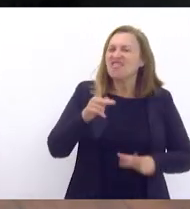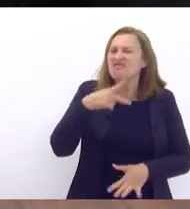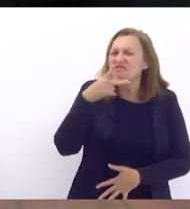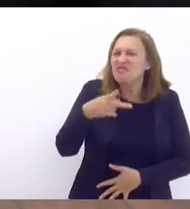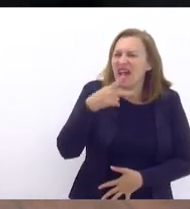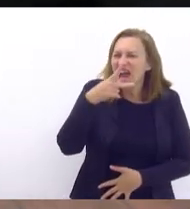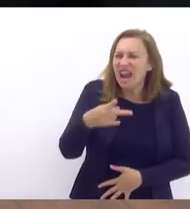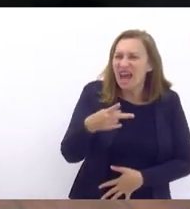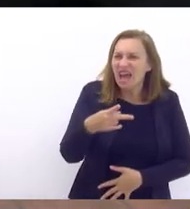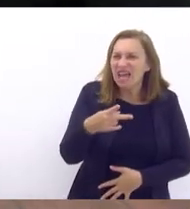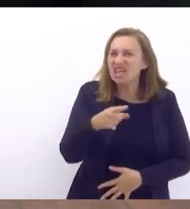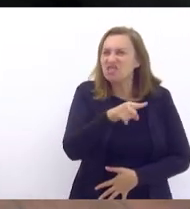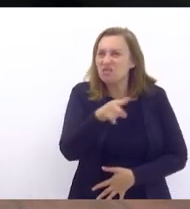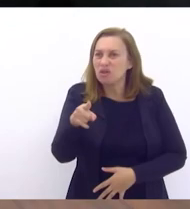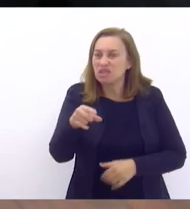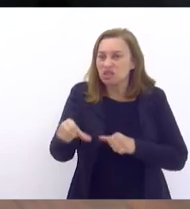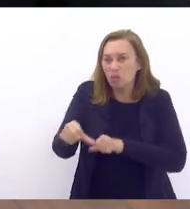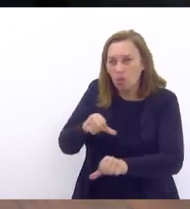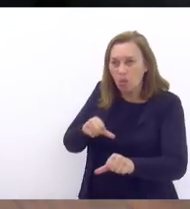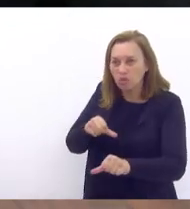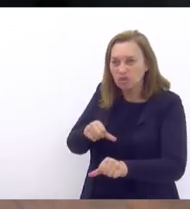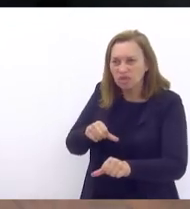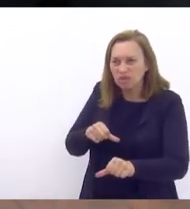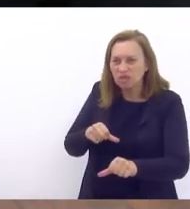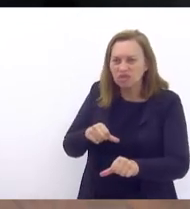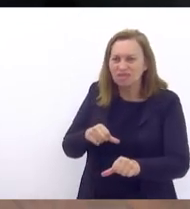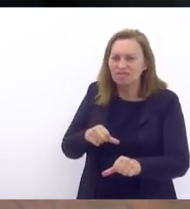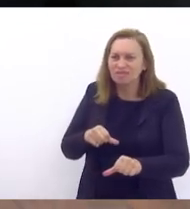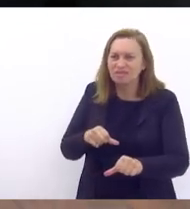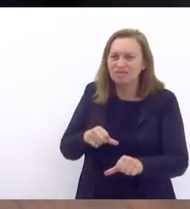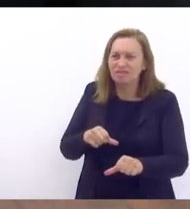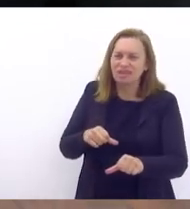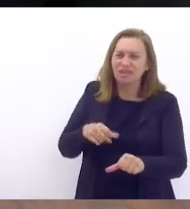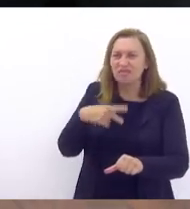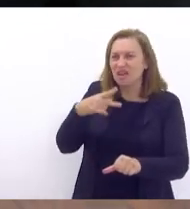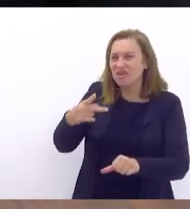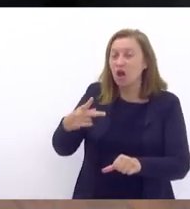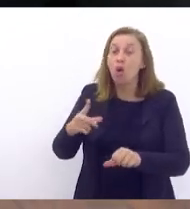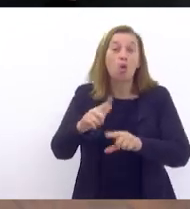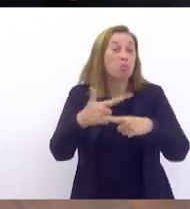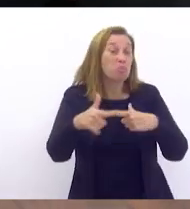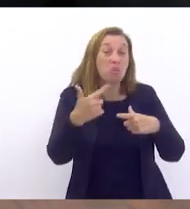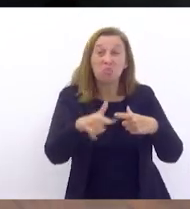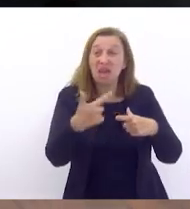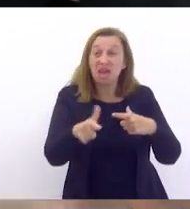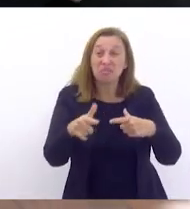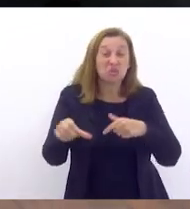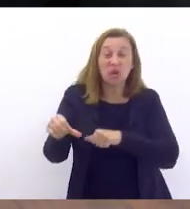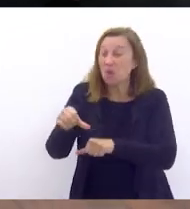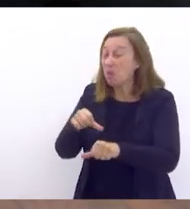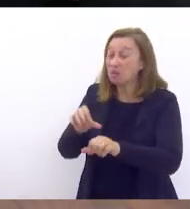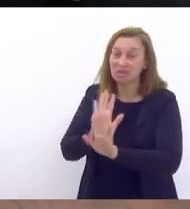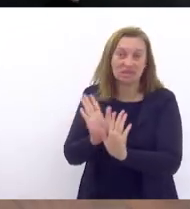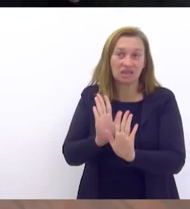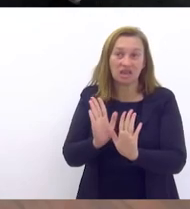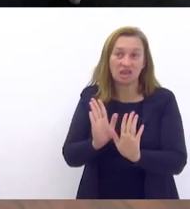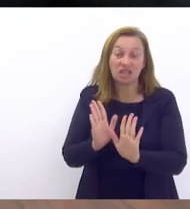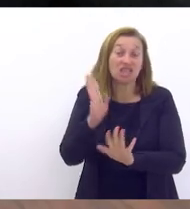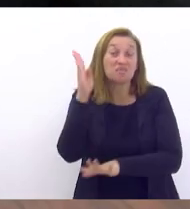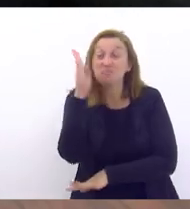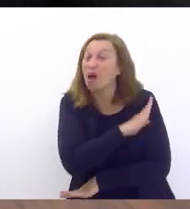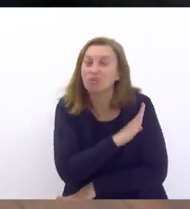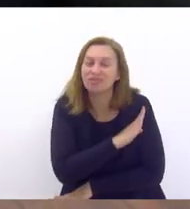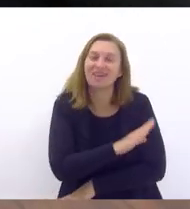que vossas excelências são contraditórias é chover no molhado. O problema aqui não é mais de contradição, é de